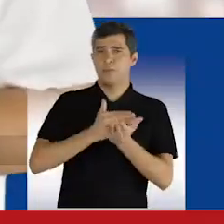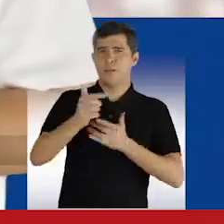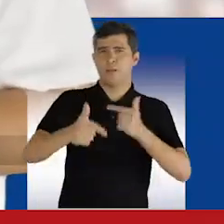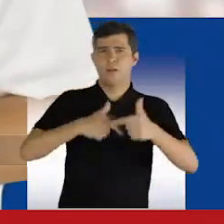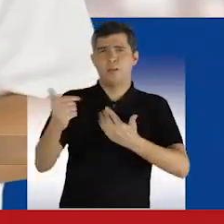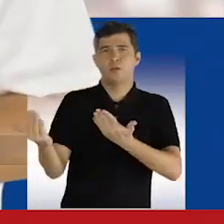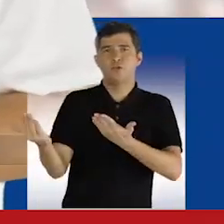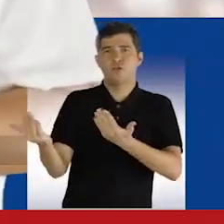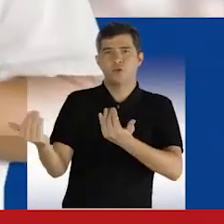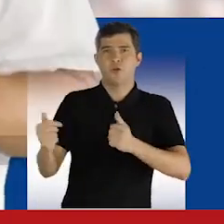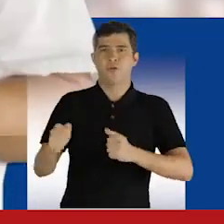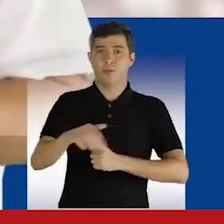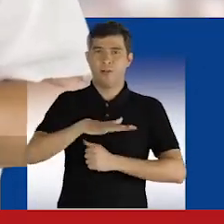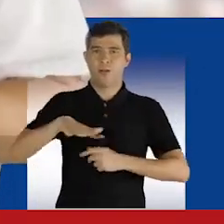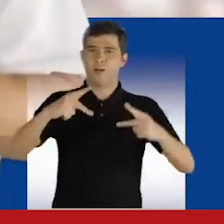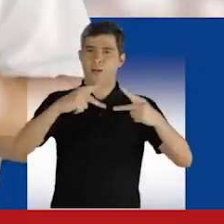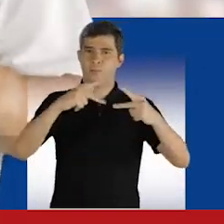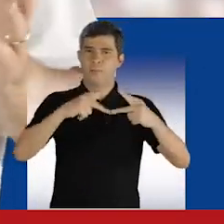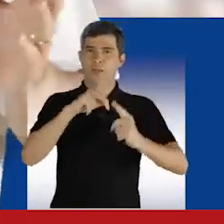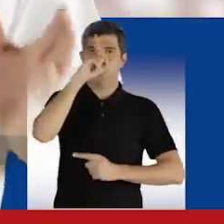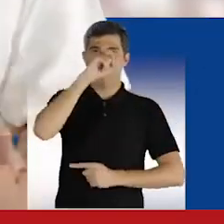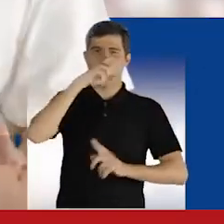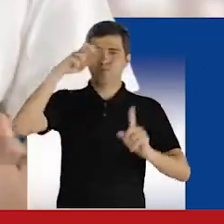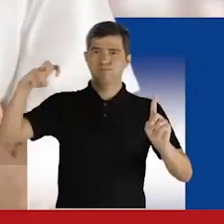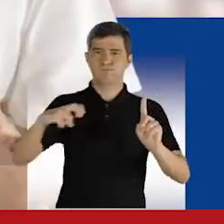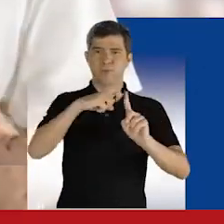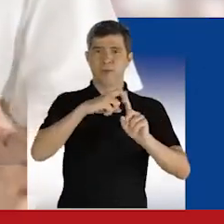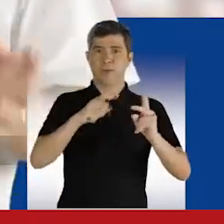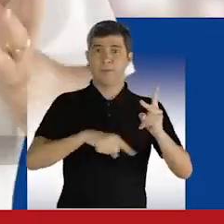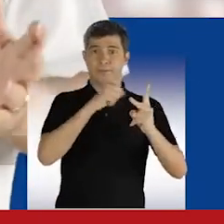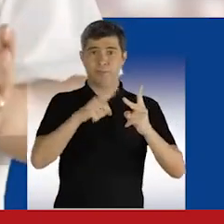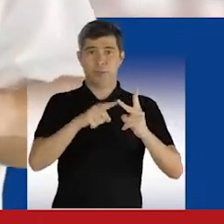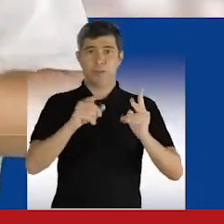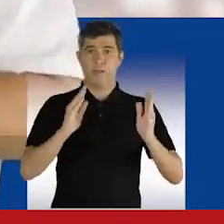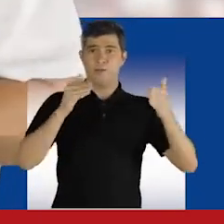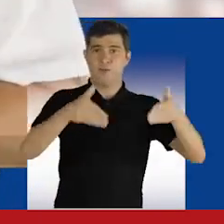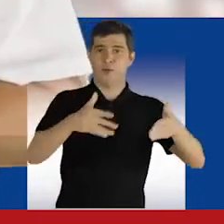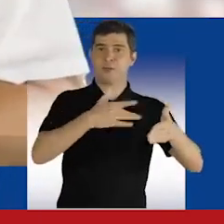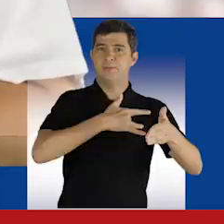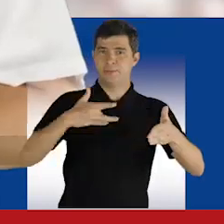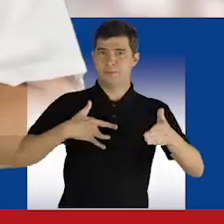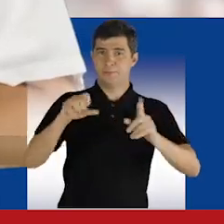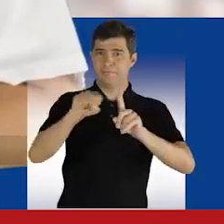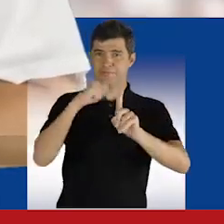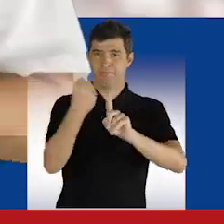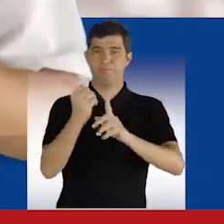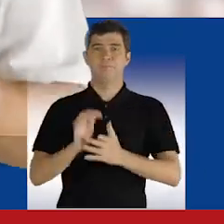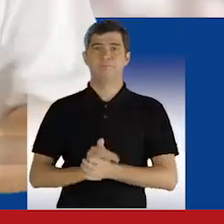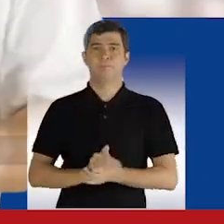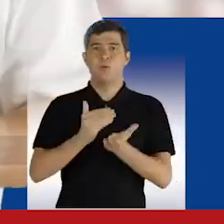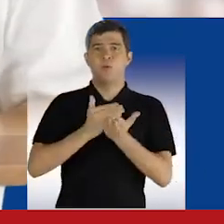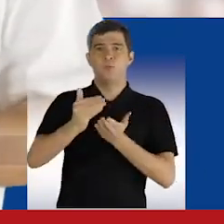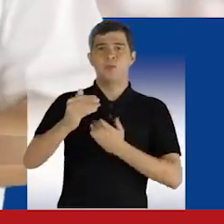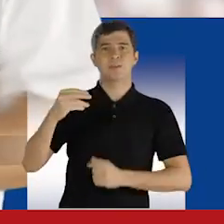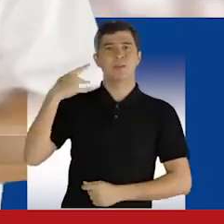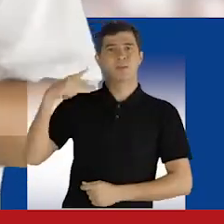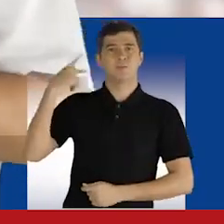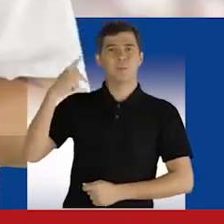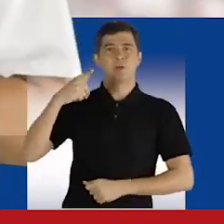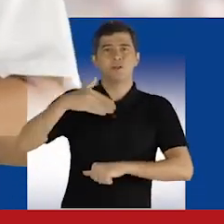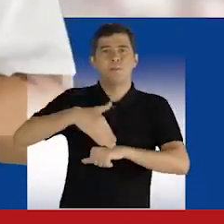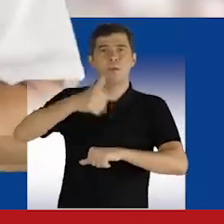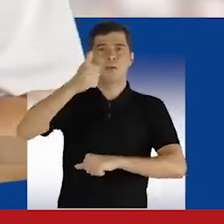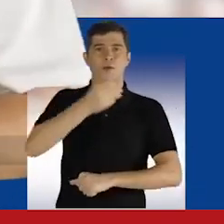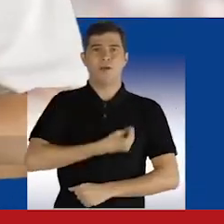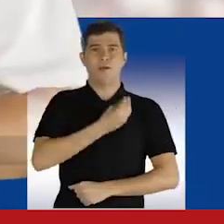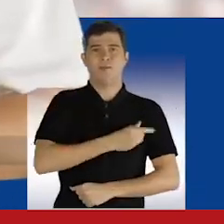comecei a trabalhar muito cedo na administração do antigo Hospital dos Acidentados depois na sociedade Pró Saúde entrei na vida pública para